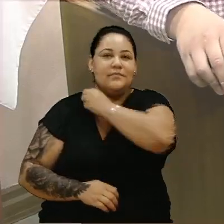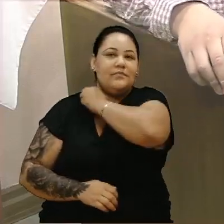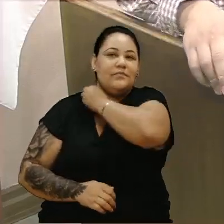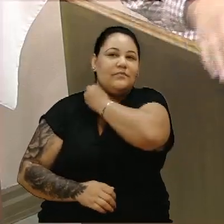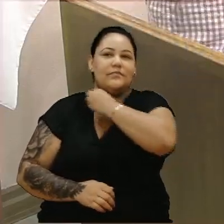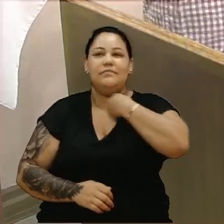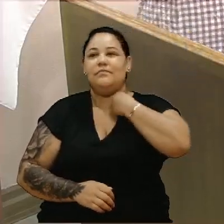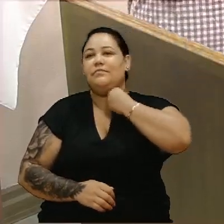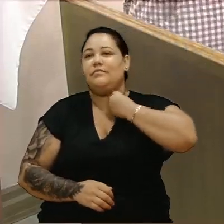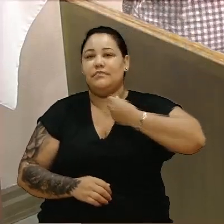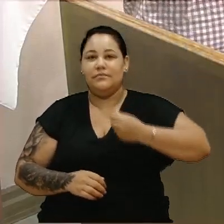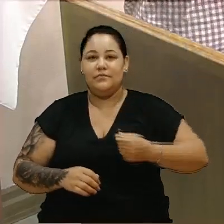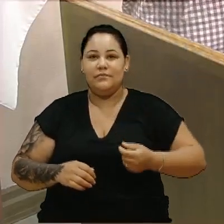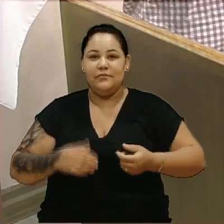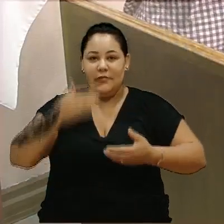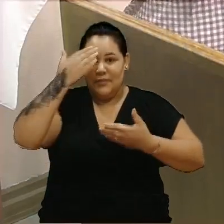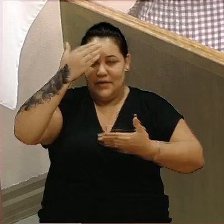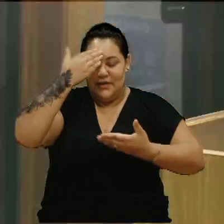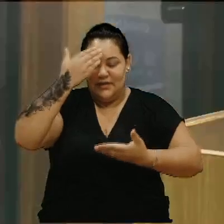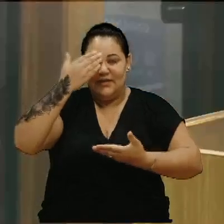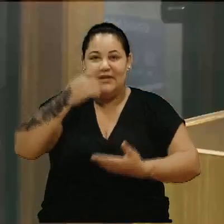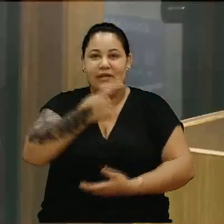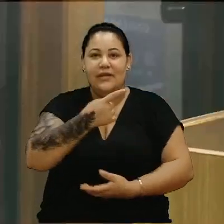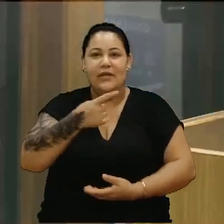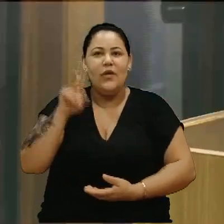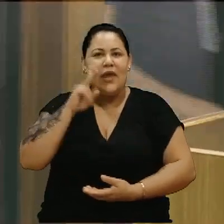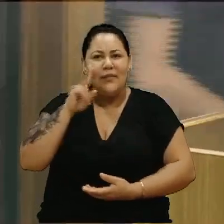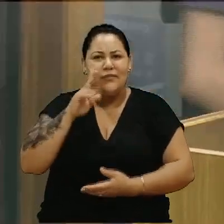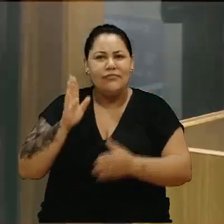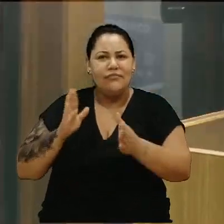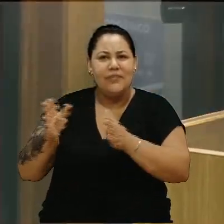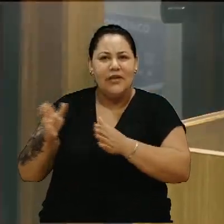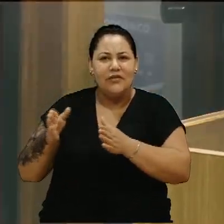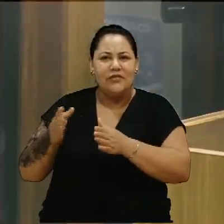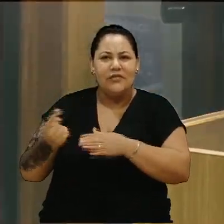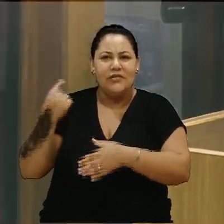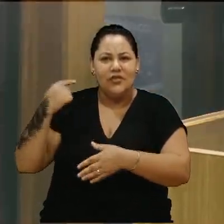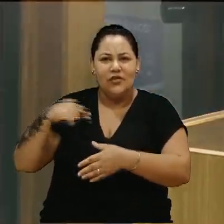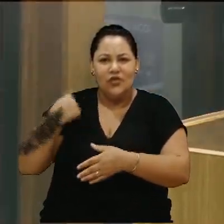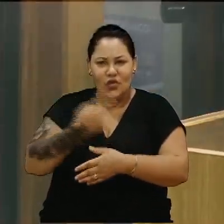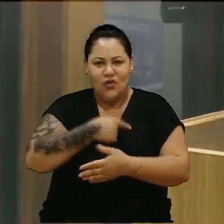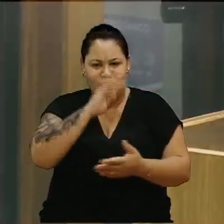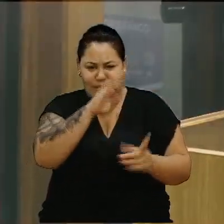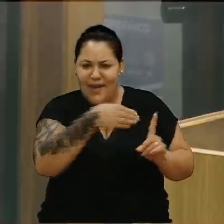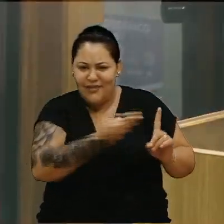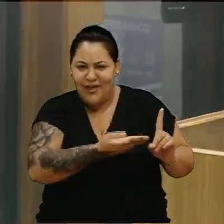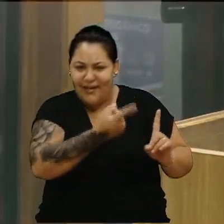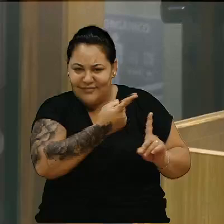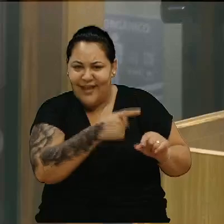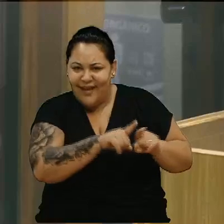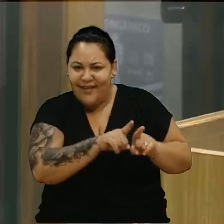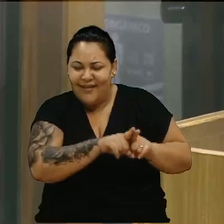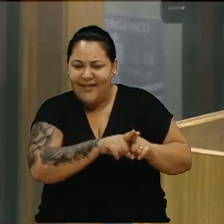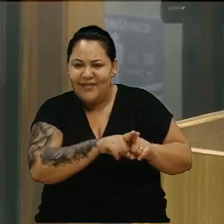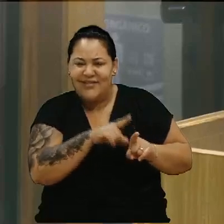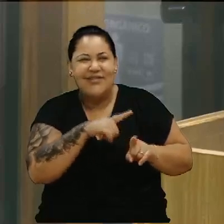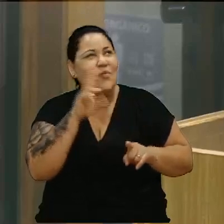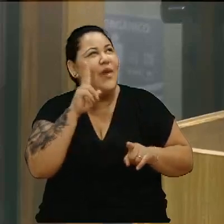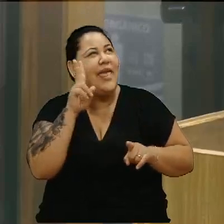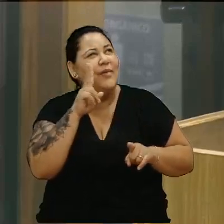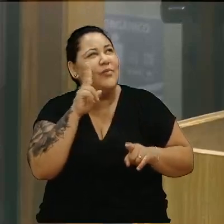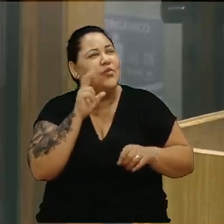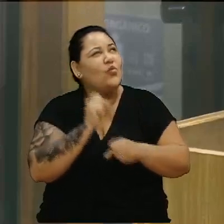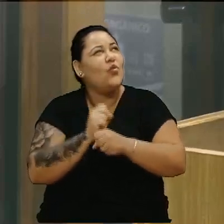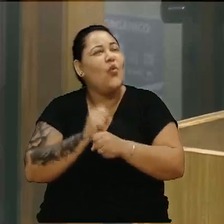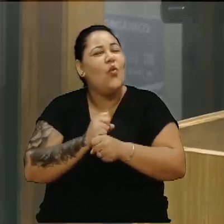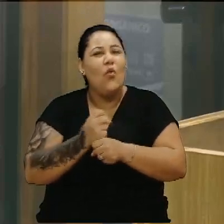Exatamente. Inclusive, eu lembro da época que eu e o vereador Pedro Rodrigues fomos homenageados, inclusive, nesse Dia do Evangélico, né, vereador Pedro? Não sei se foi nesse último ou no anterior, não me recordo agora, no